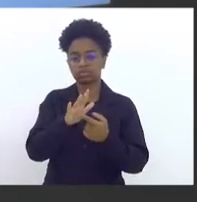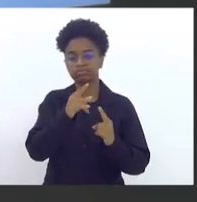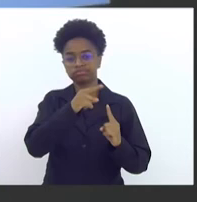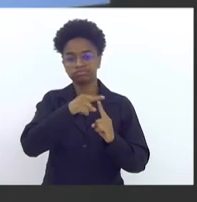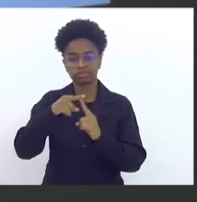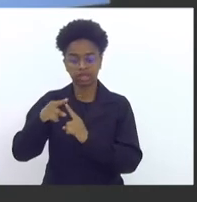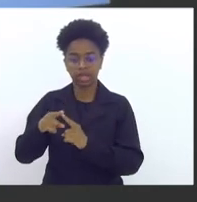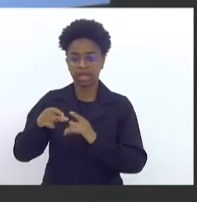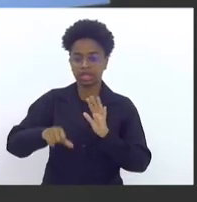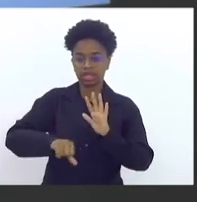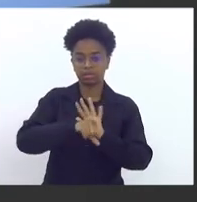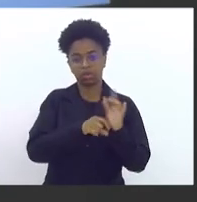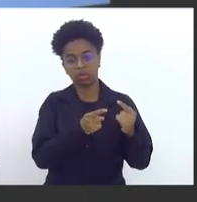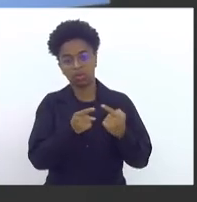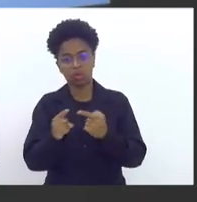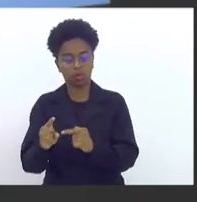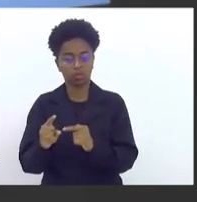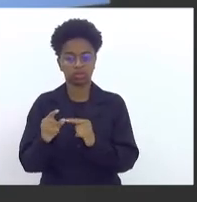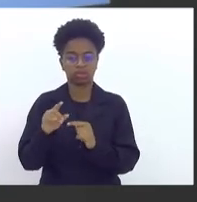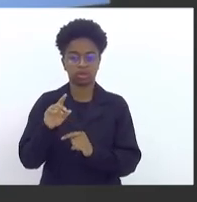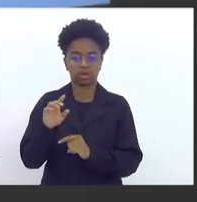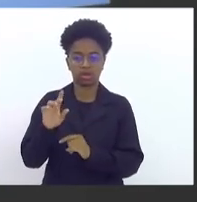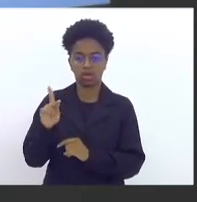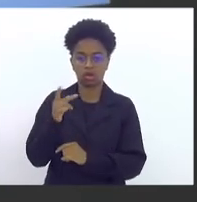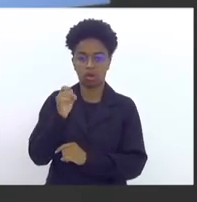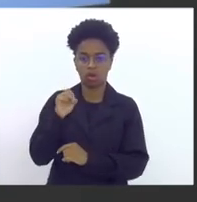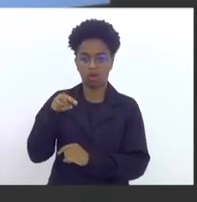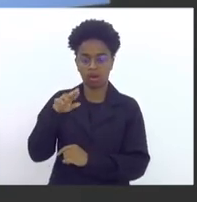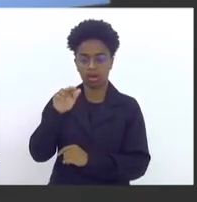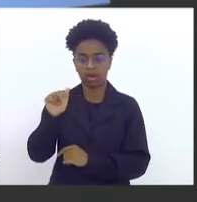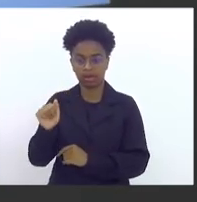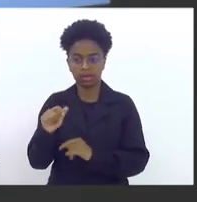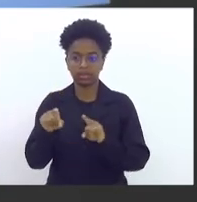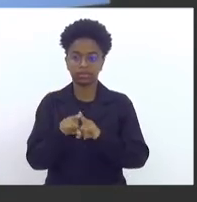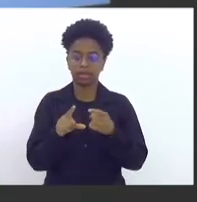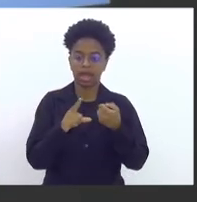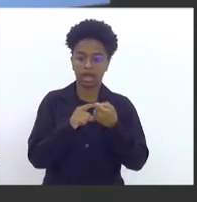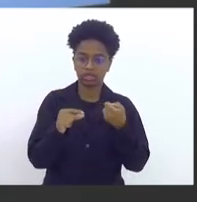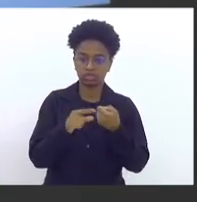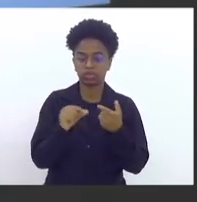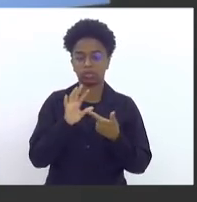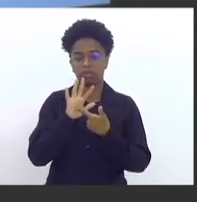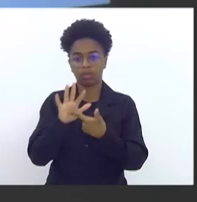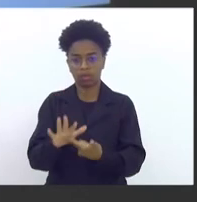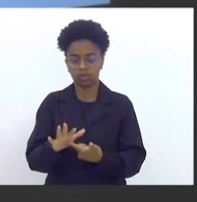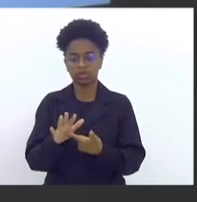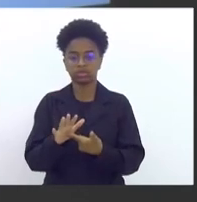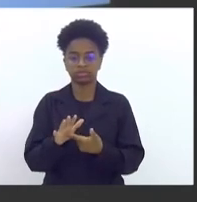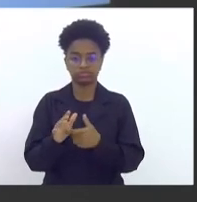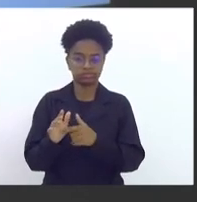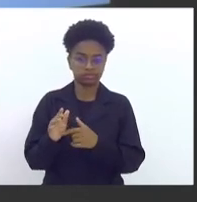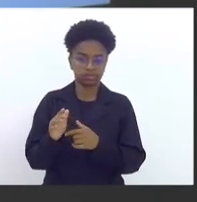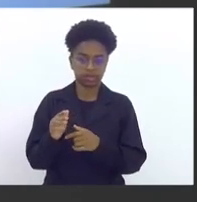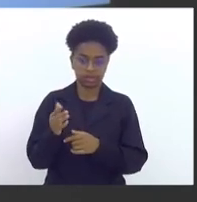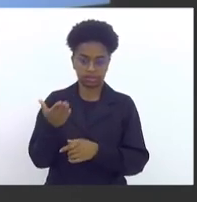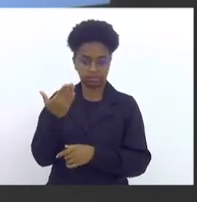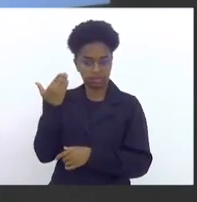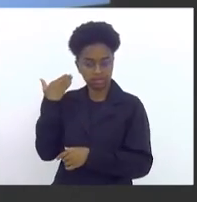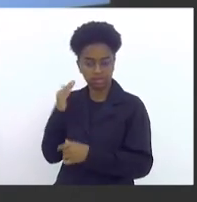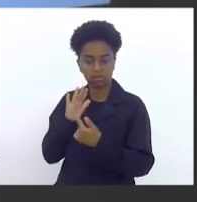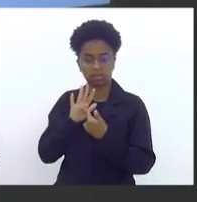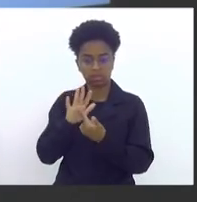crimes contra a honra né do artigo 138 O legislador Federal muito bem fez isso retrasado